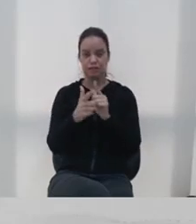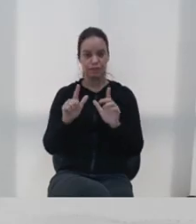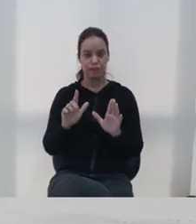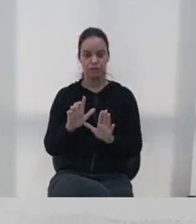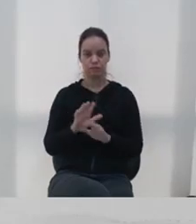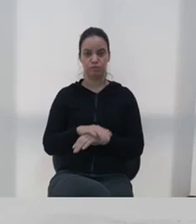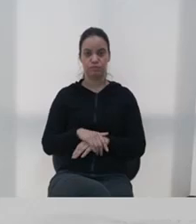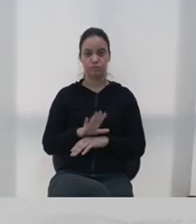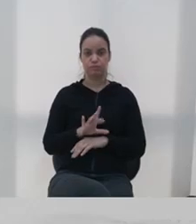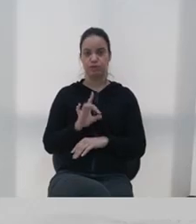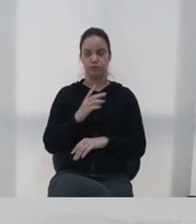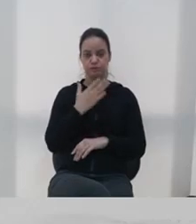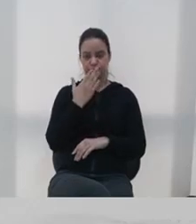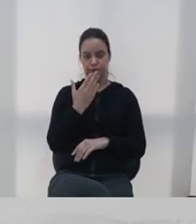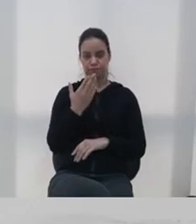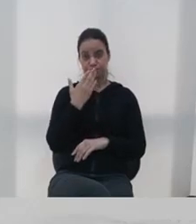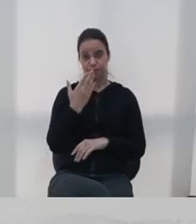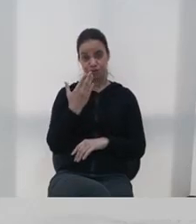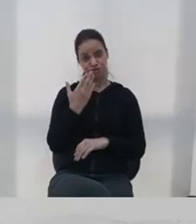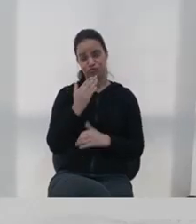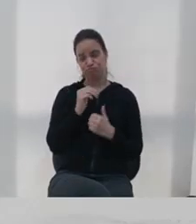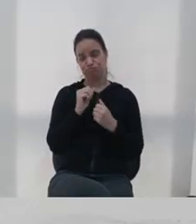órgãos públicos que Vossa Senhoria poderia